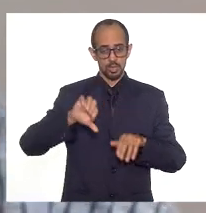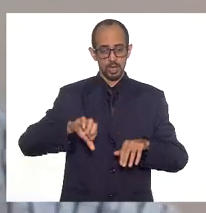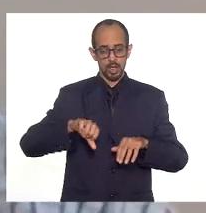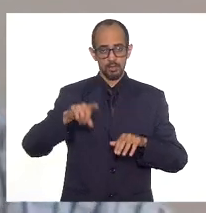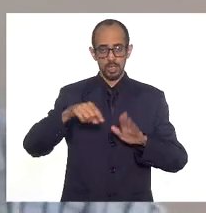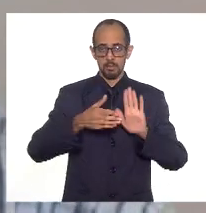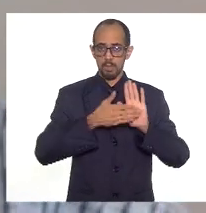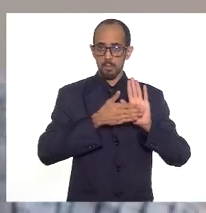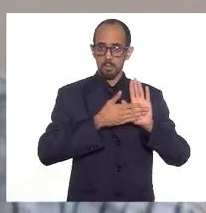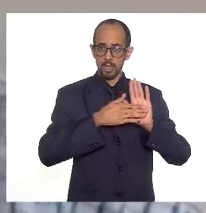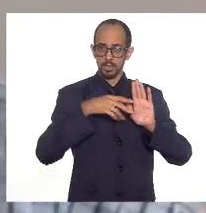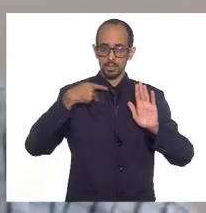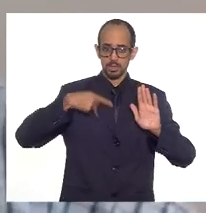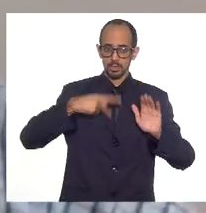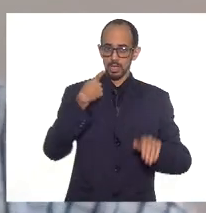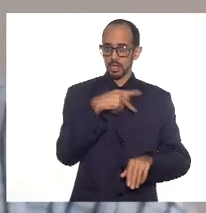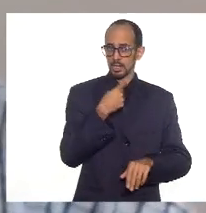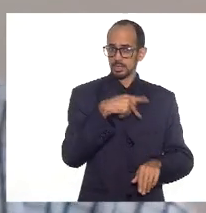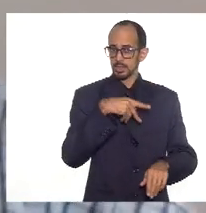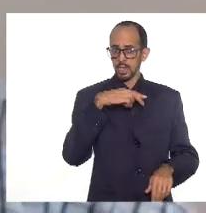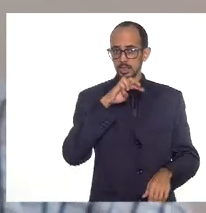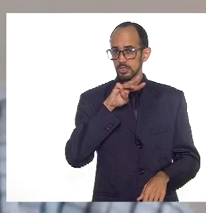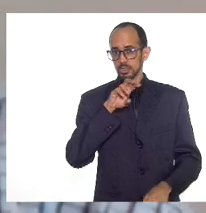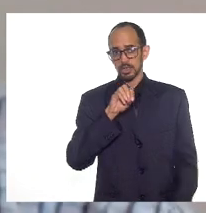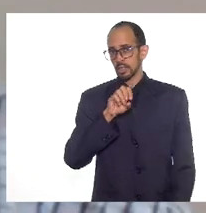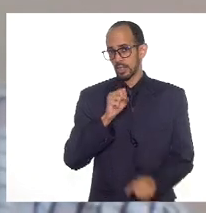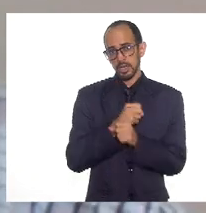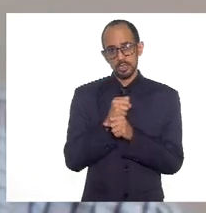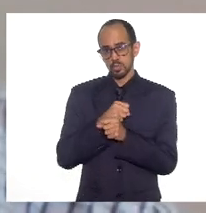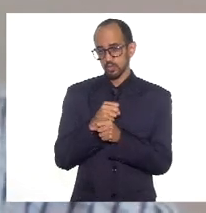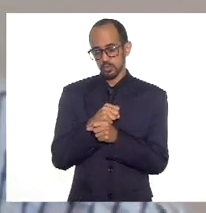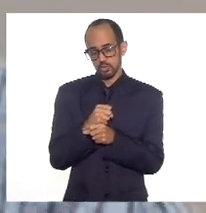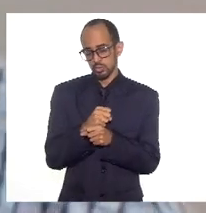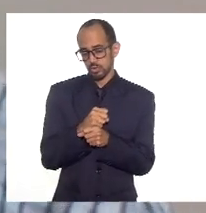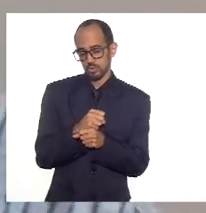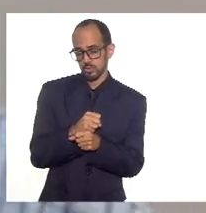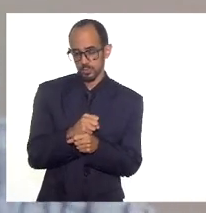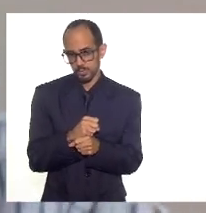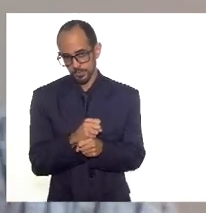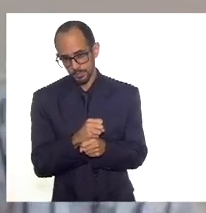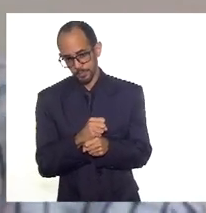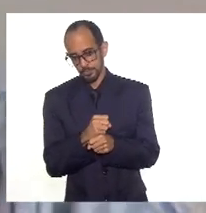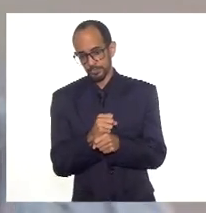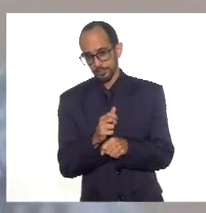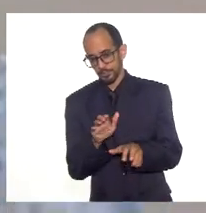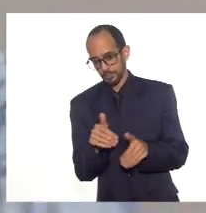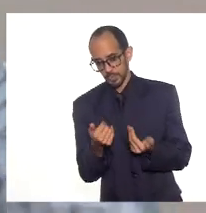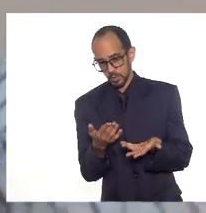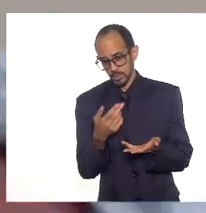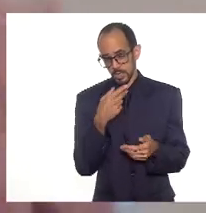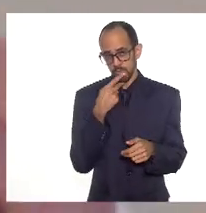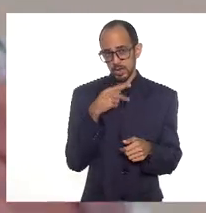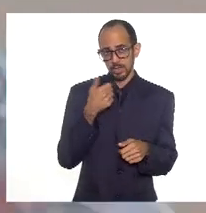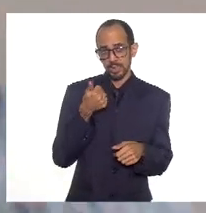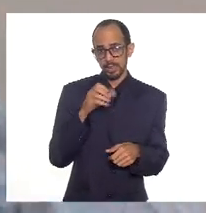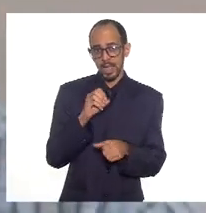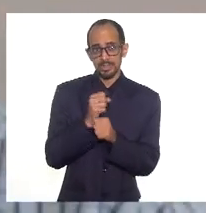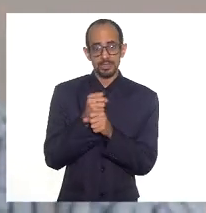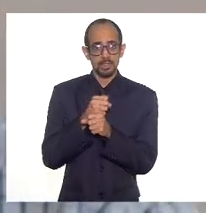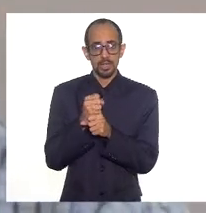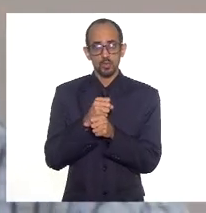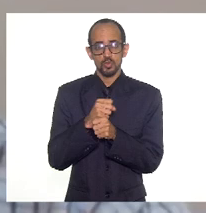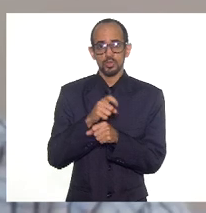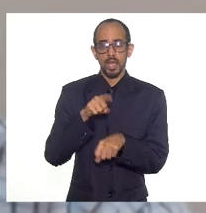para a Alemanha e para os Estados Unidos era de 30 anos. Então, você está falando que 10 anos é longuíssimo prazo, mas eram